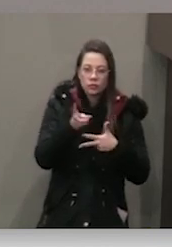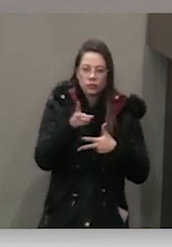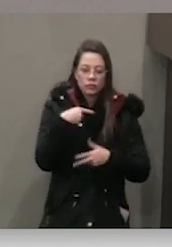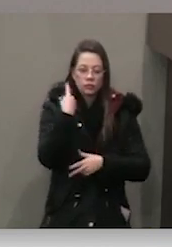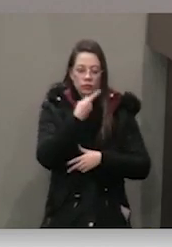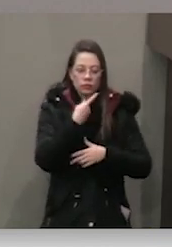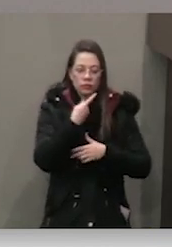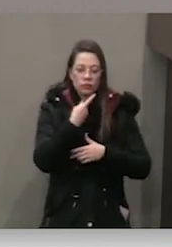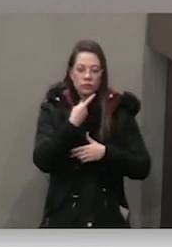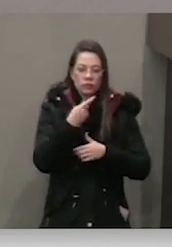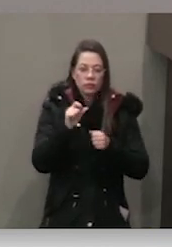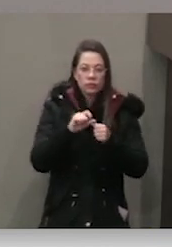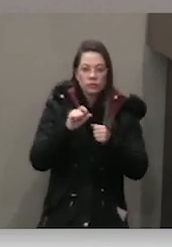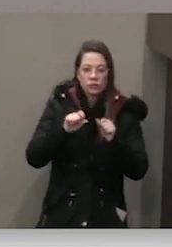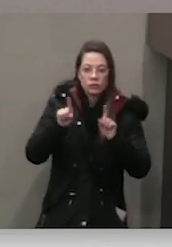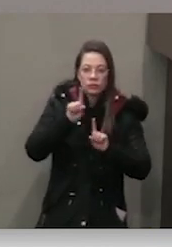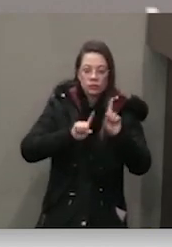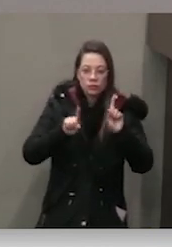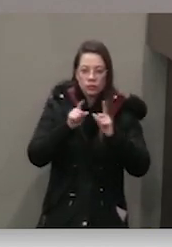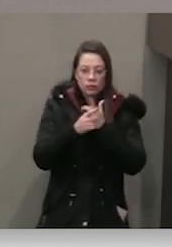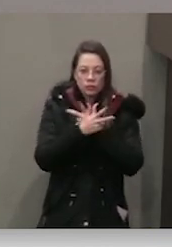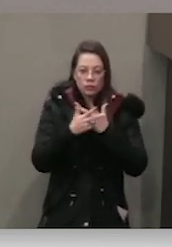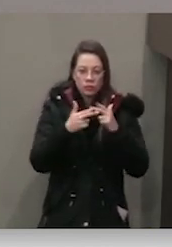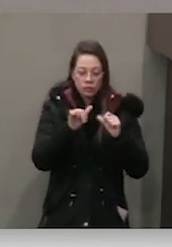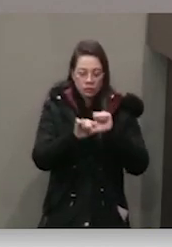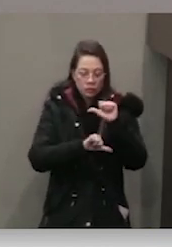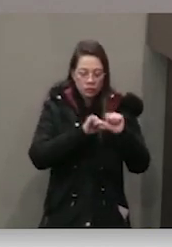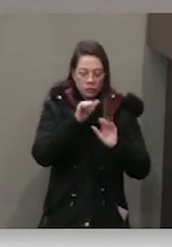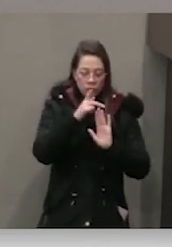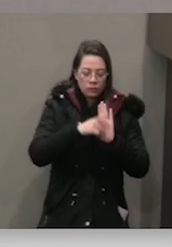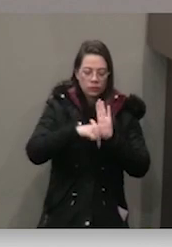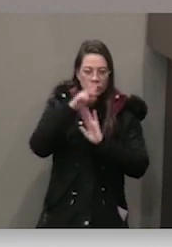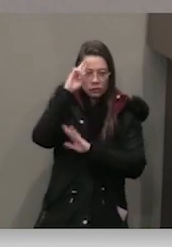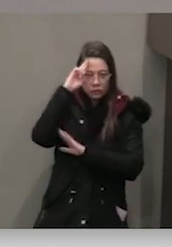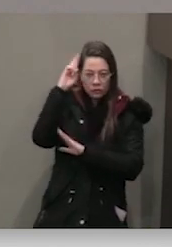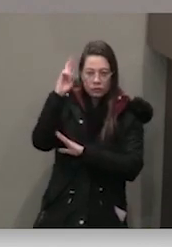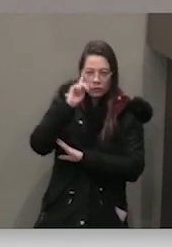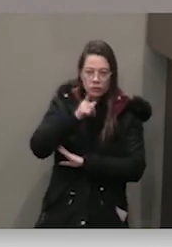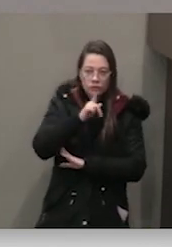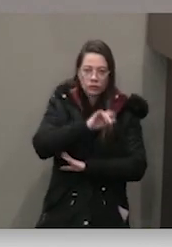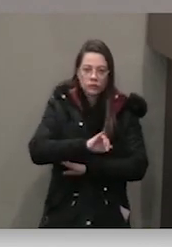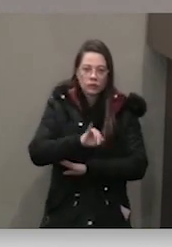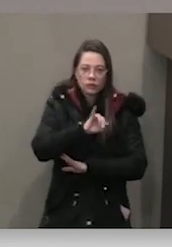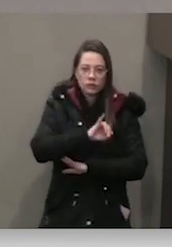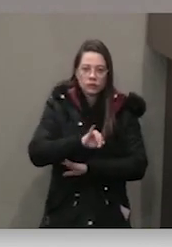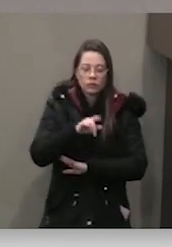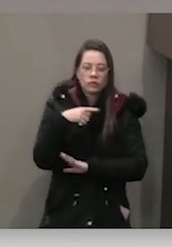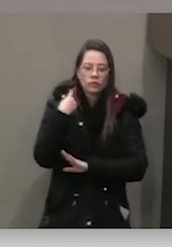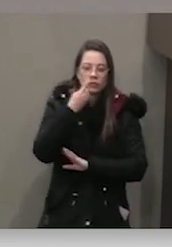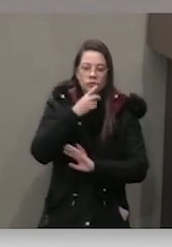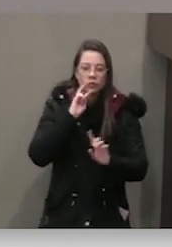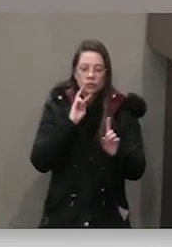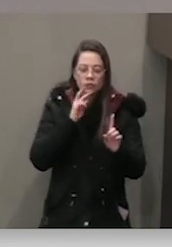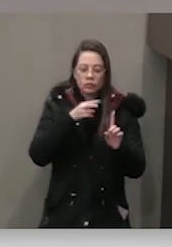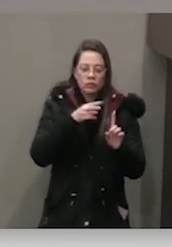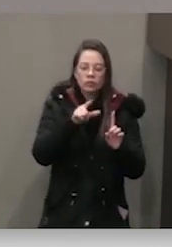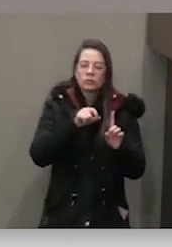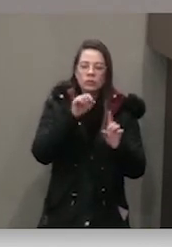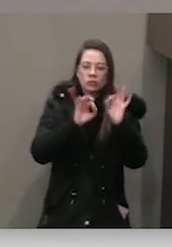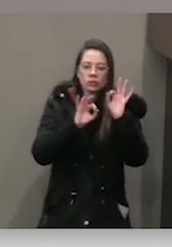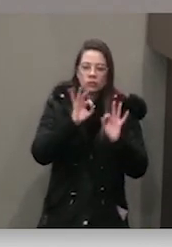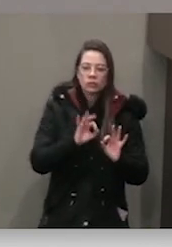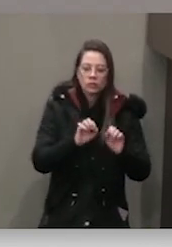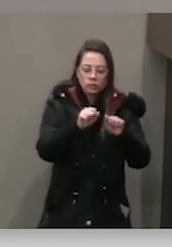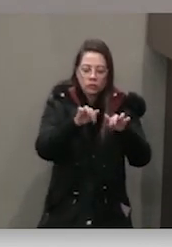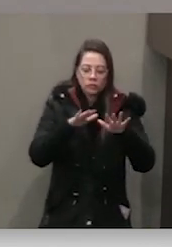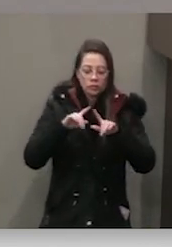de alterações do plano diretor, é muito importante que a gente preveja, então, a realização das audiências